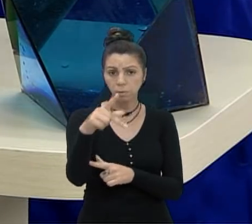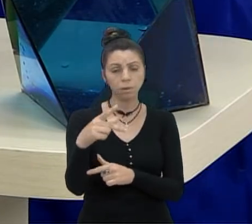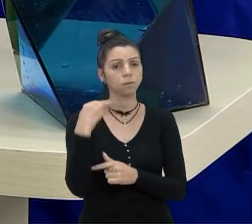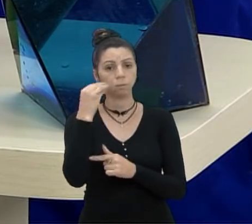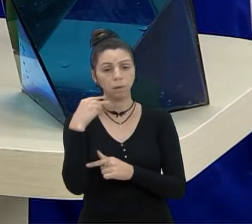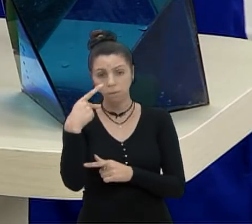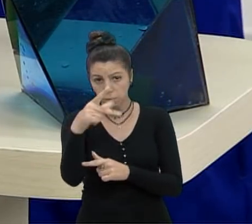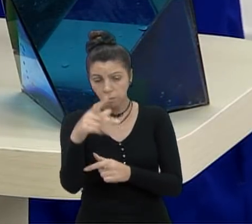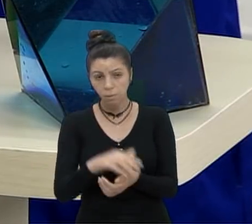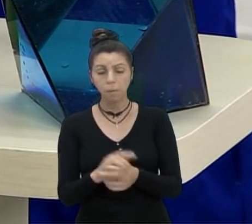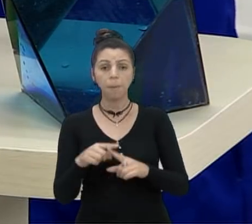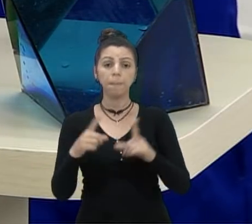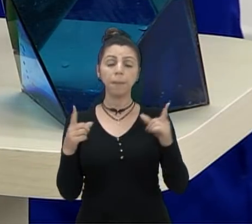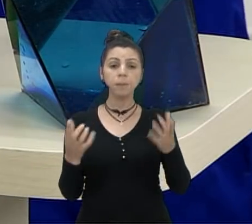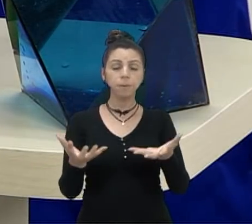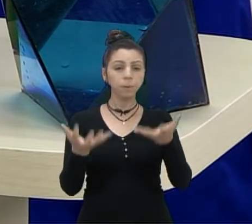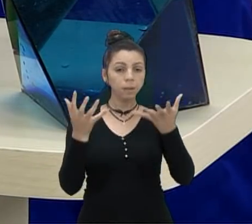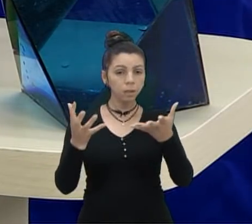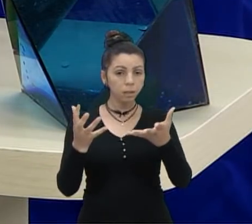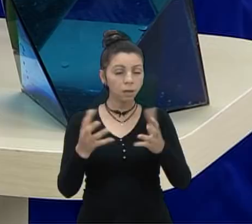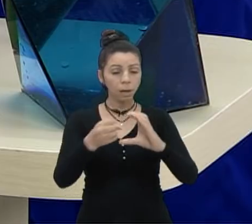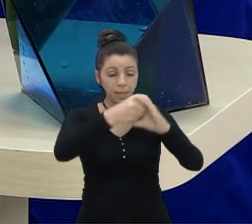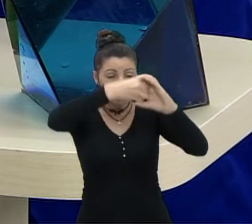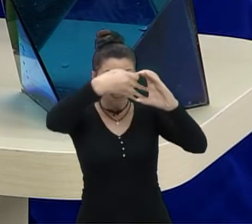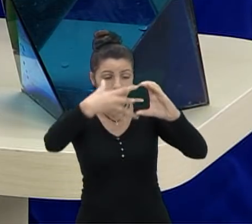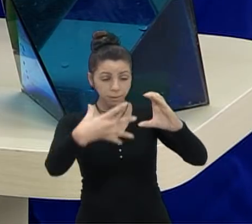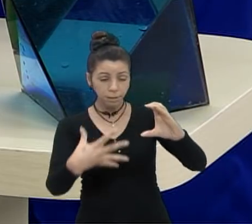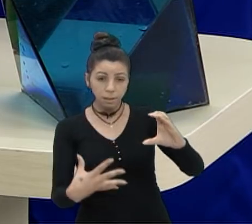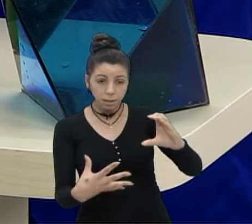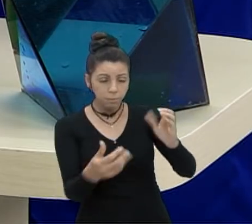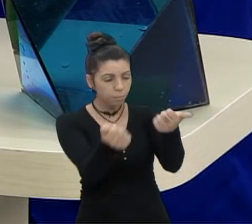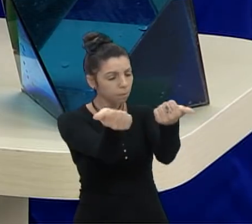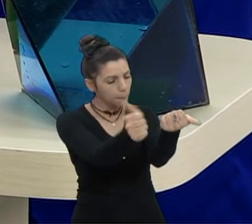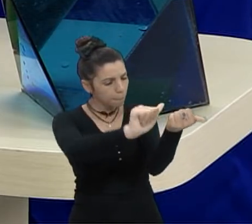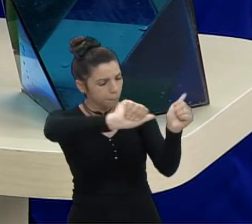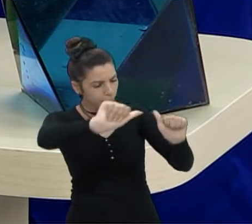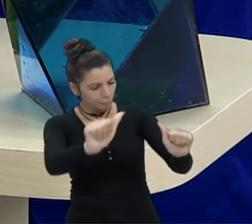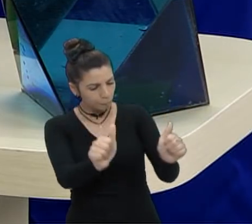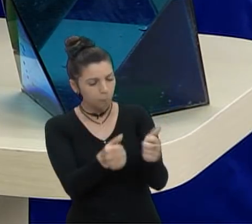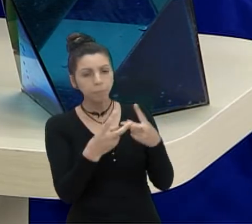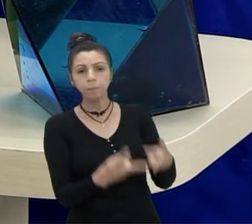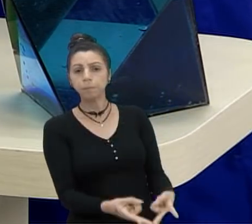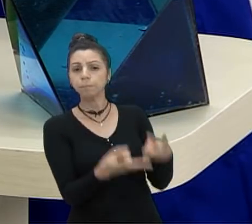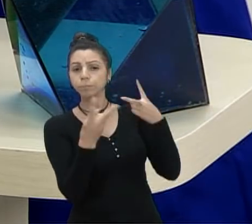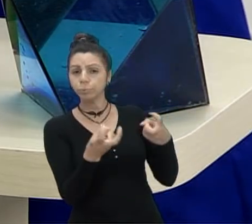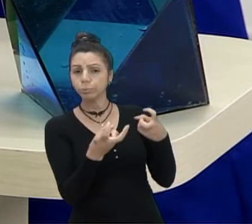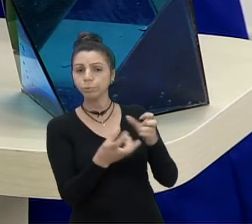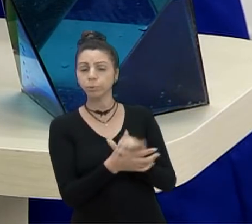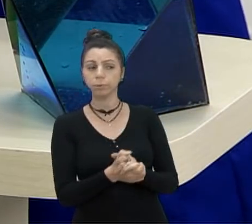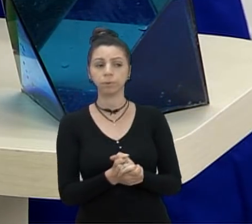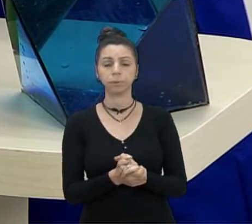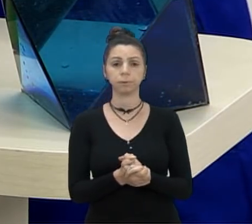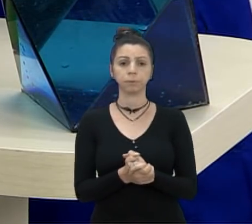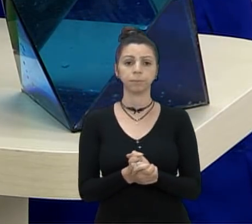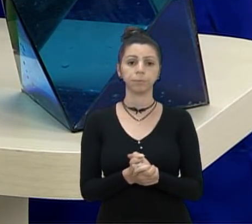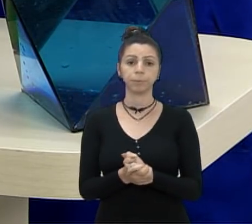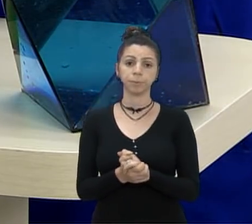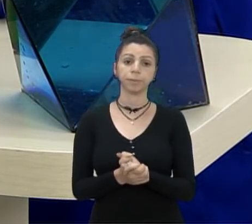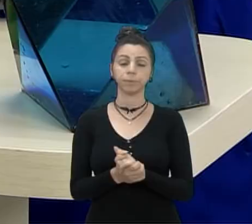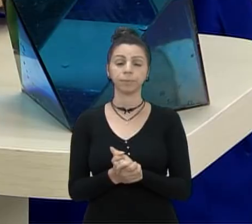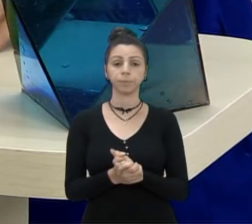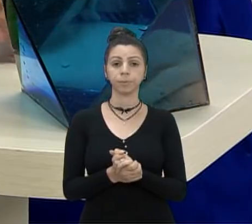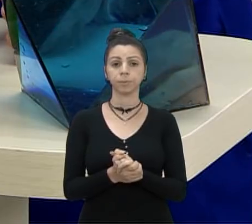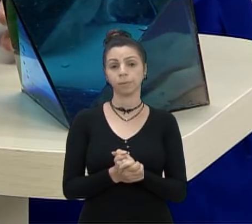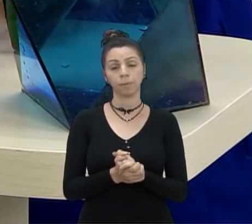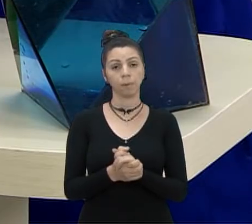trazer objetos com formatos bem característicos para você perceber esses formatos. Dei uma olhadinha novamente em todos, olha